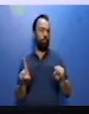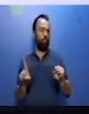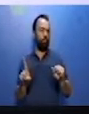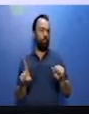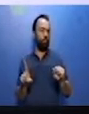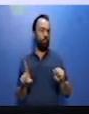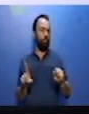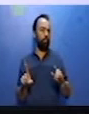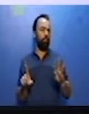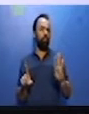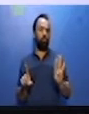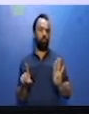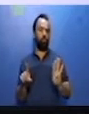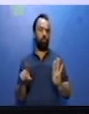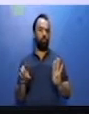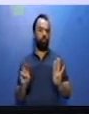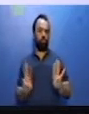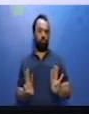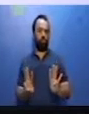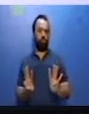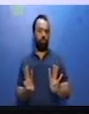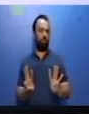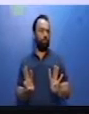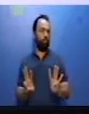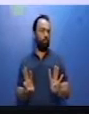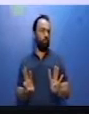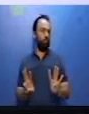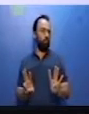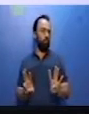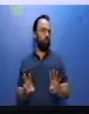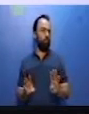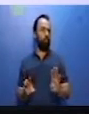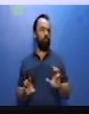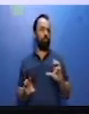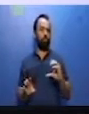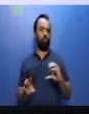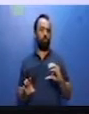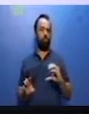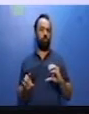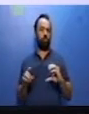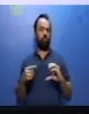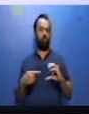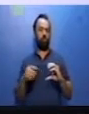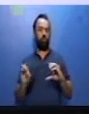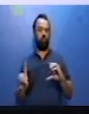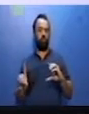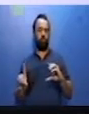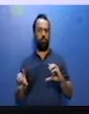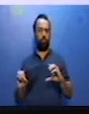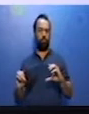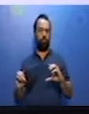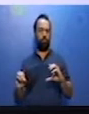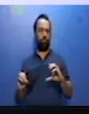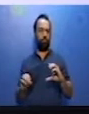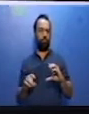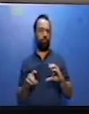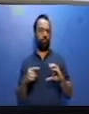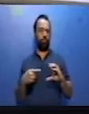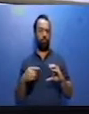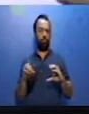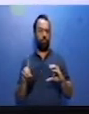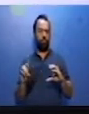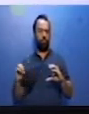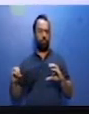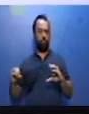sempre antes do x quadrado o bebê vai ser o 3 e aí você vai ser menos dez observe o